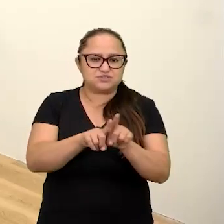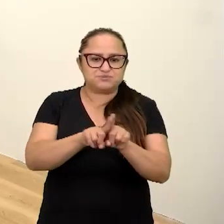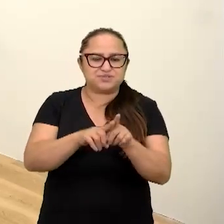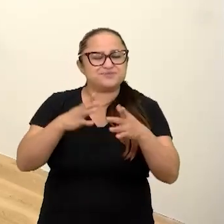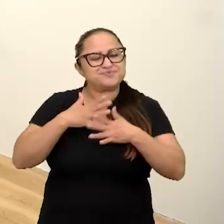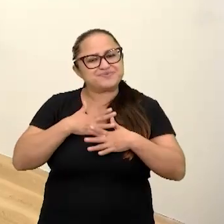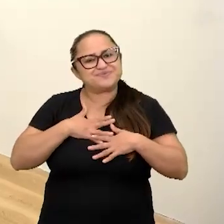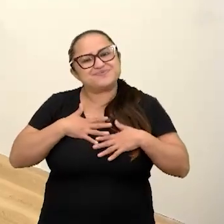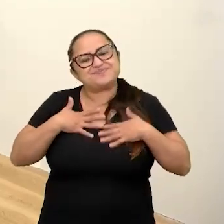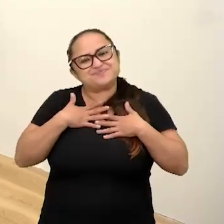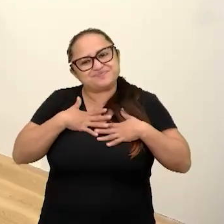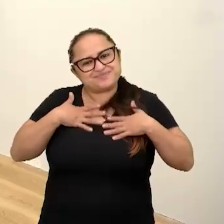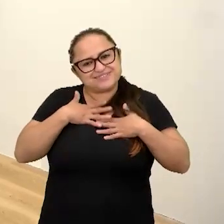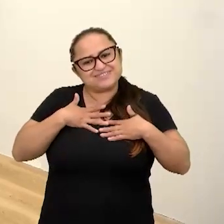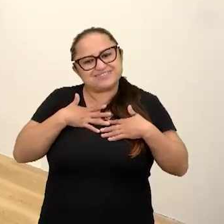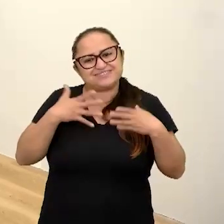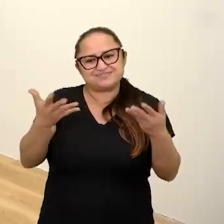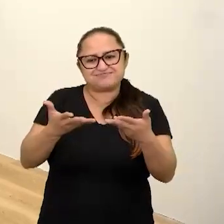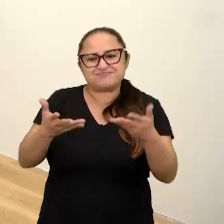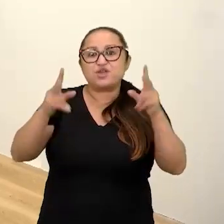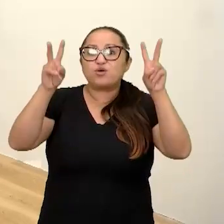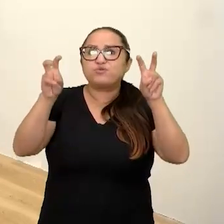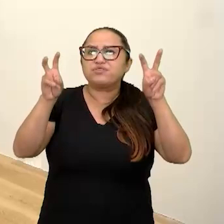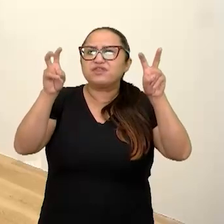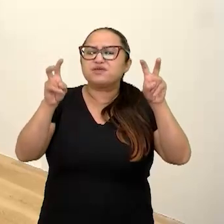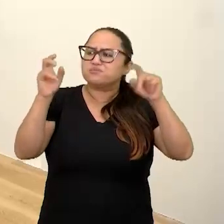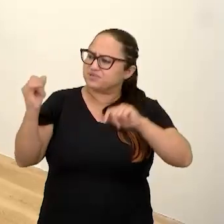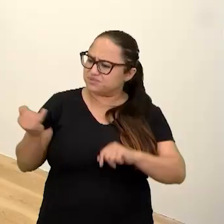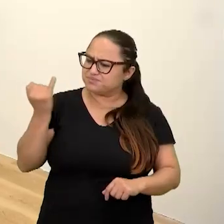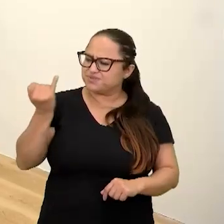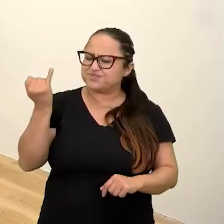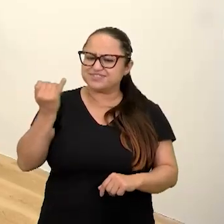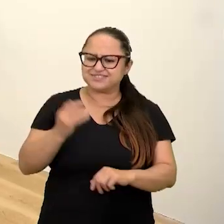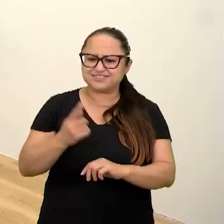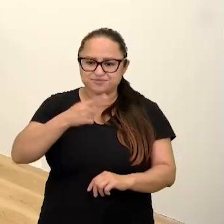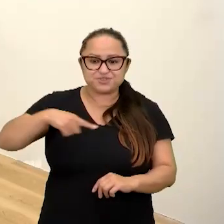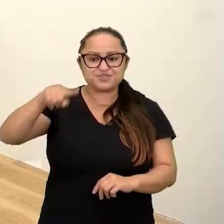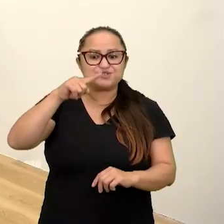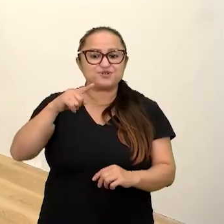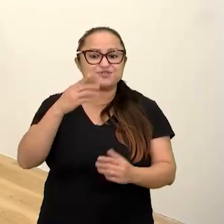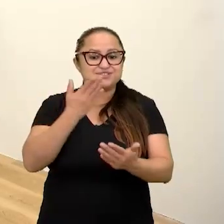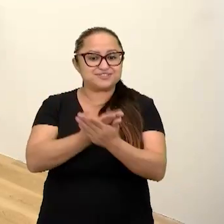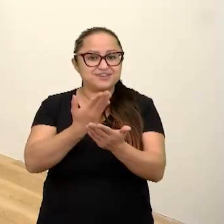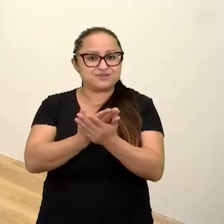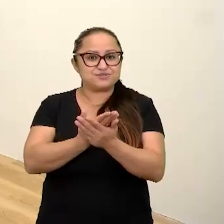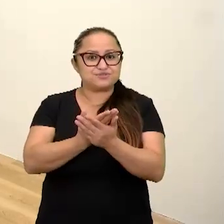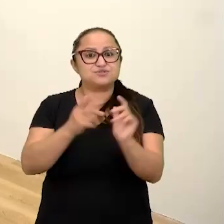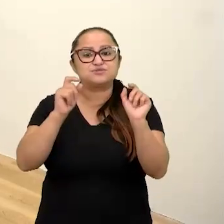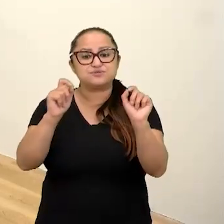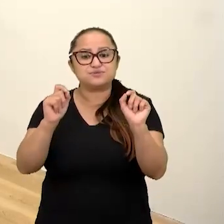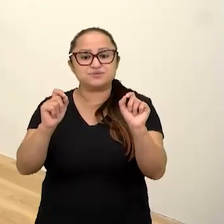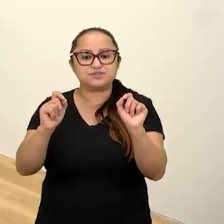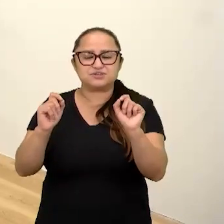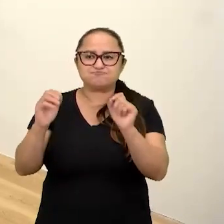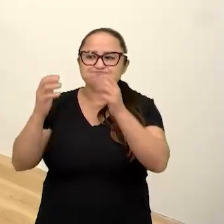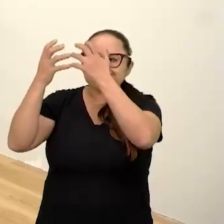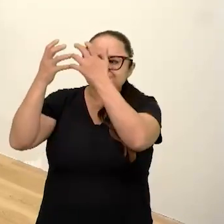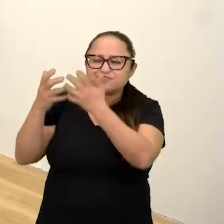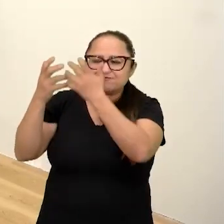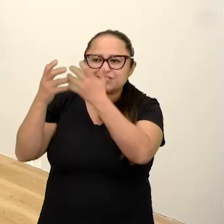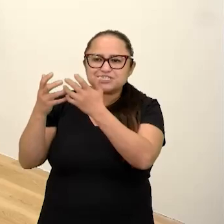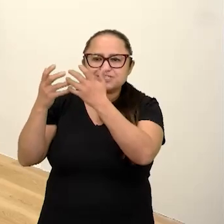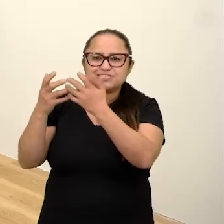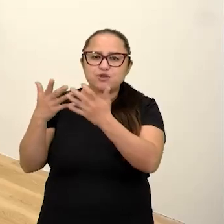imenso compartilhar essa aula sobre um tema tão importante, não é, Thiago? Para os nossos estudantes, para a construção de uma reflexão